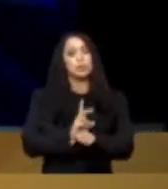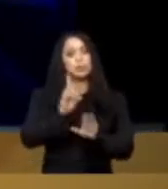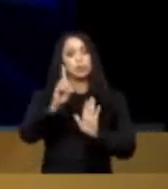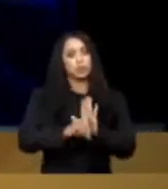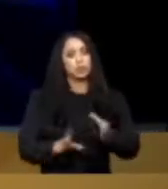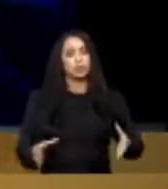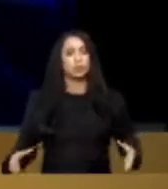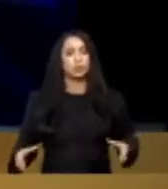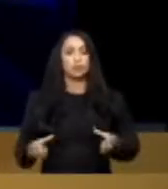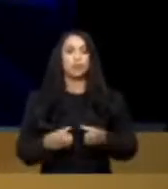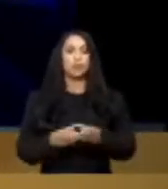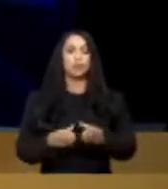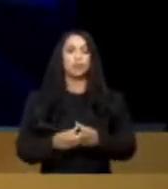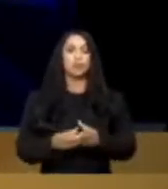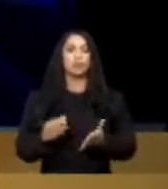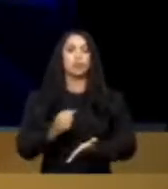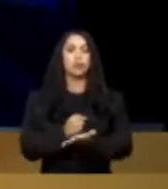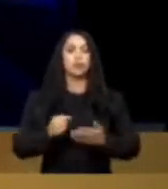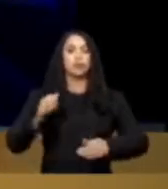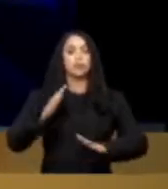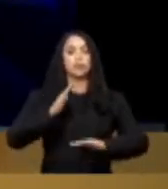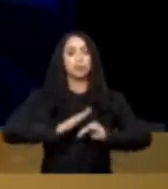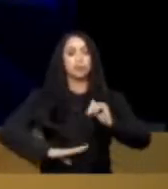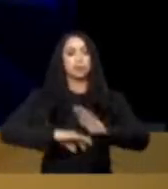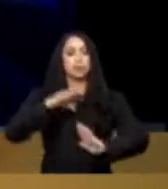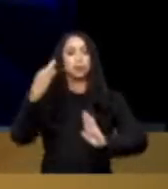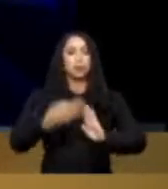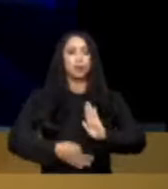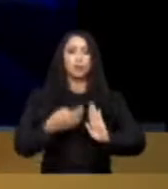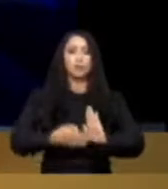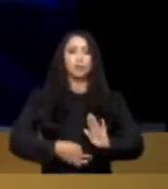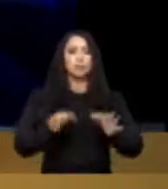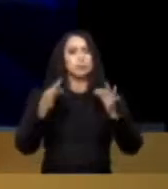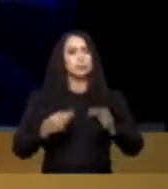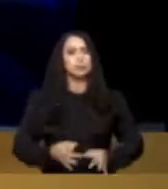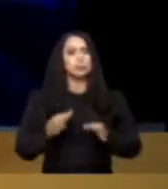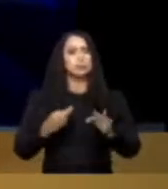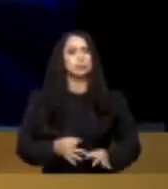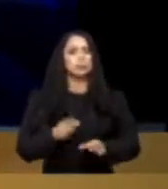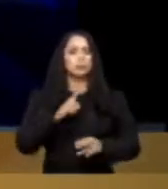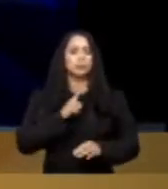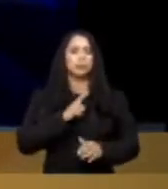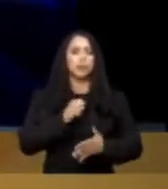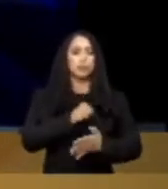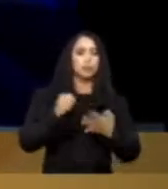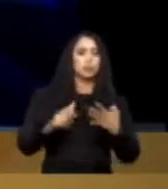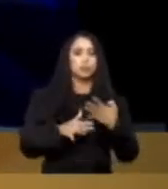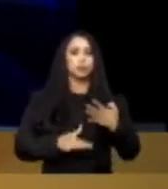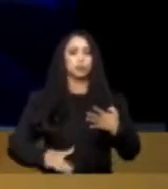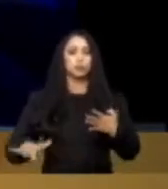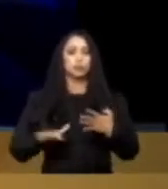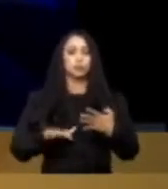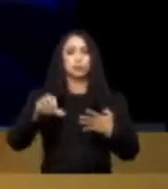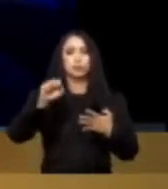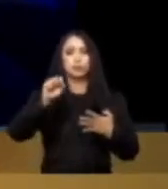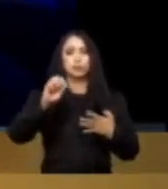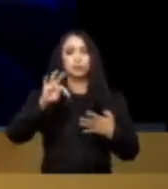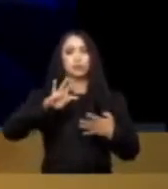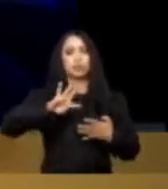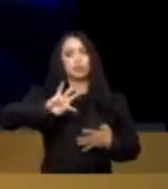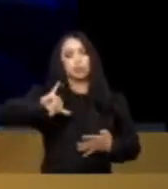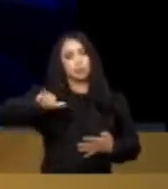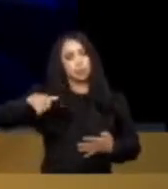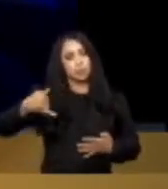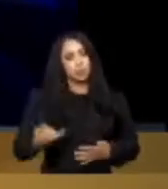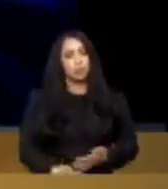direito coletivo e o princípio da competência adequada, ambos aprimorados na jurisprudência do Colégio Superior Tribunal de